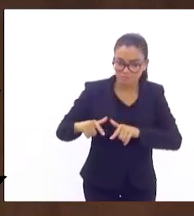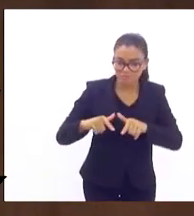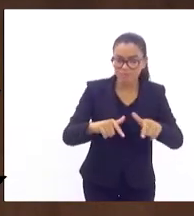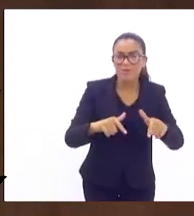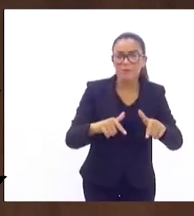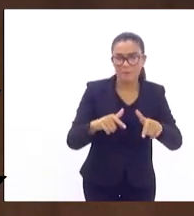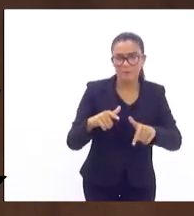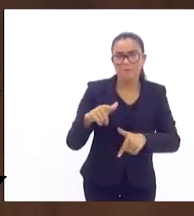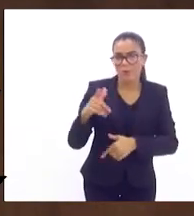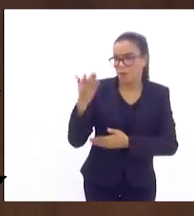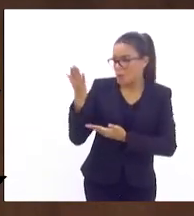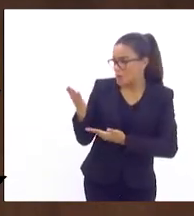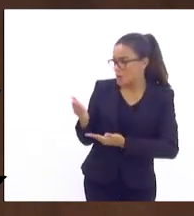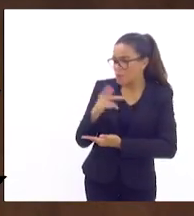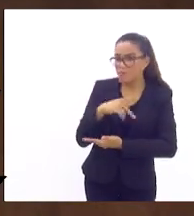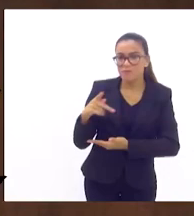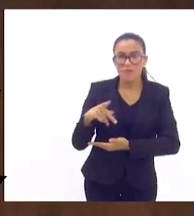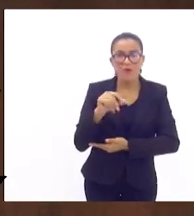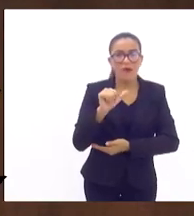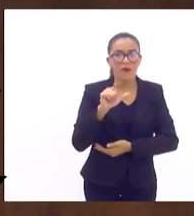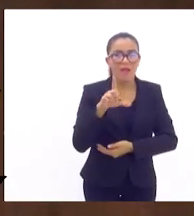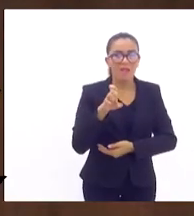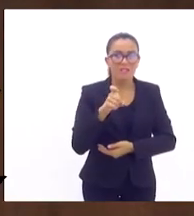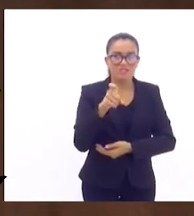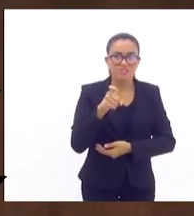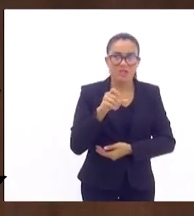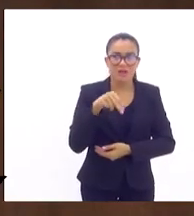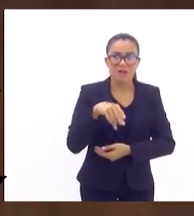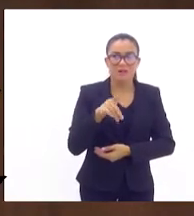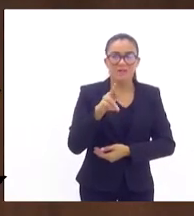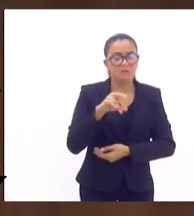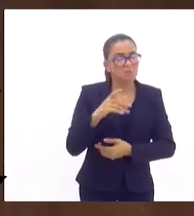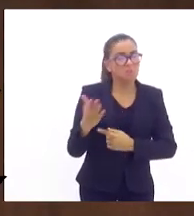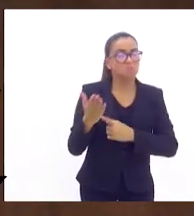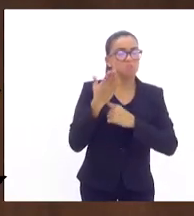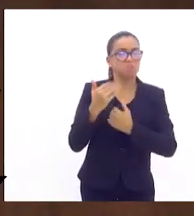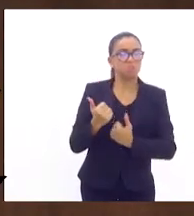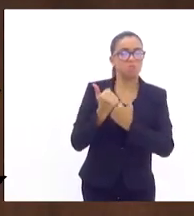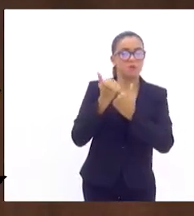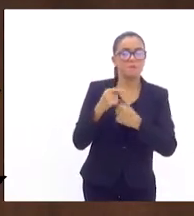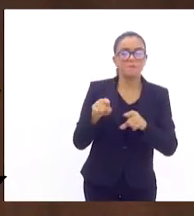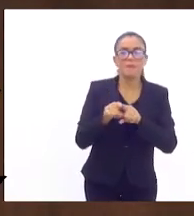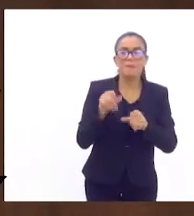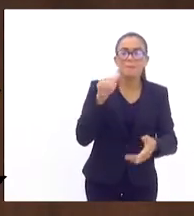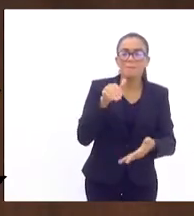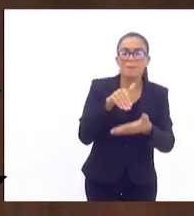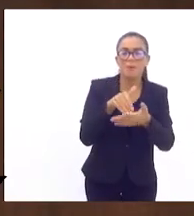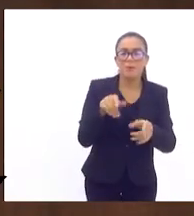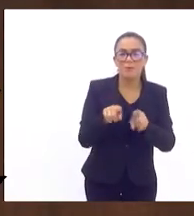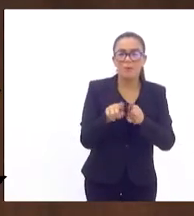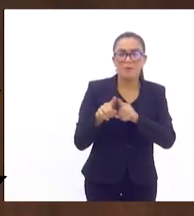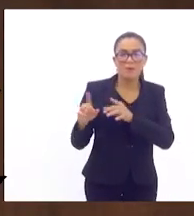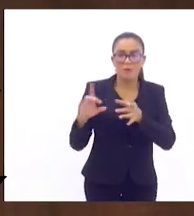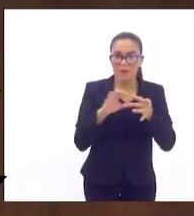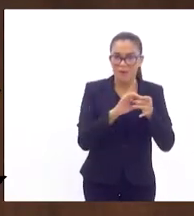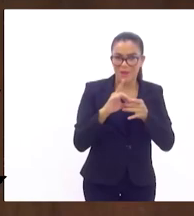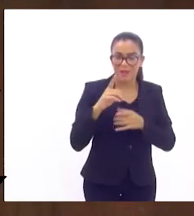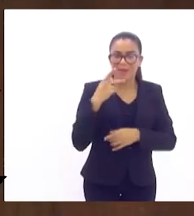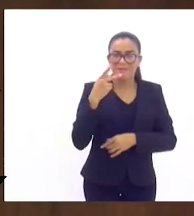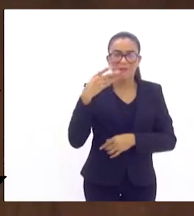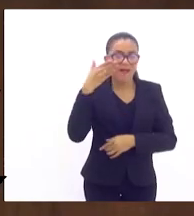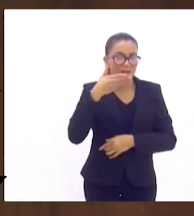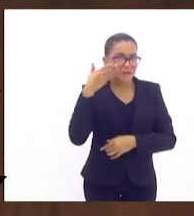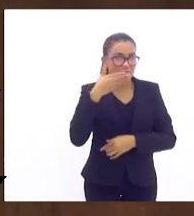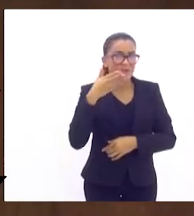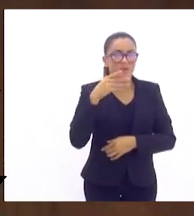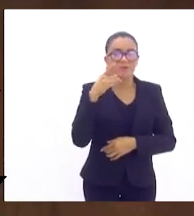professor Alexandre Pessoa aqui nos ajudou, uma ajuda incomensurável. E, por último, e até fazendo aqui um link com a fala do deputado Renato